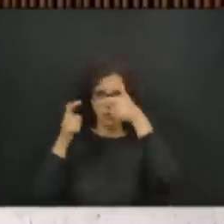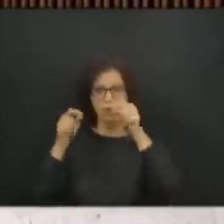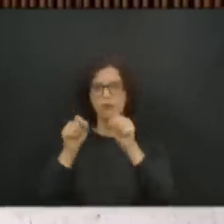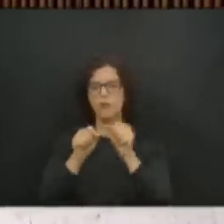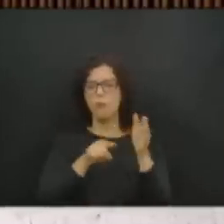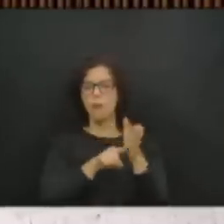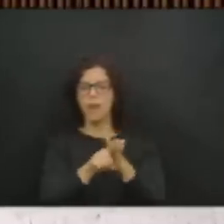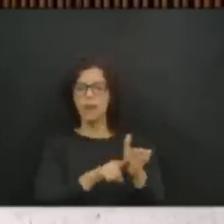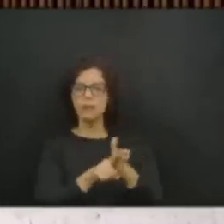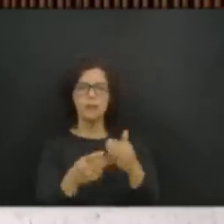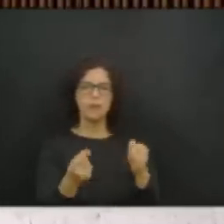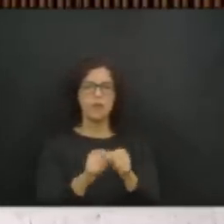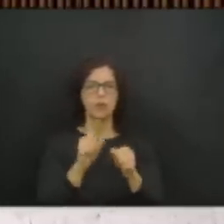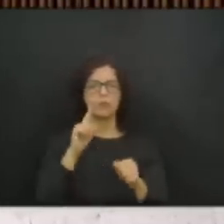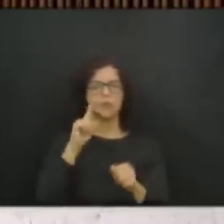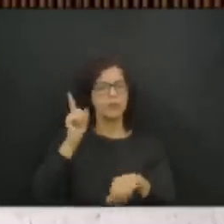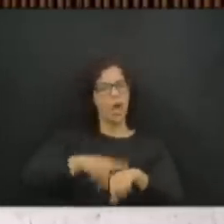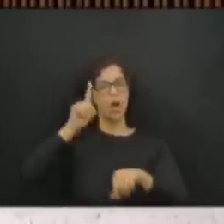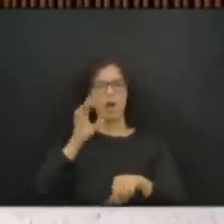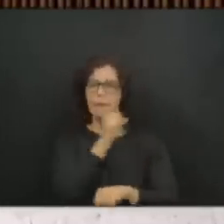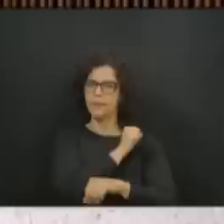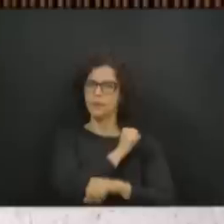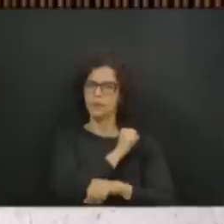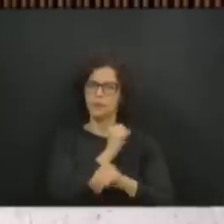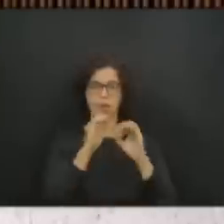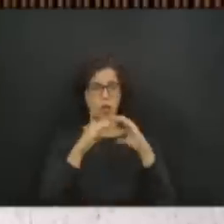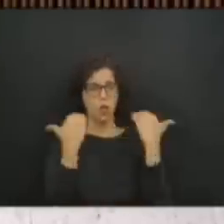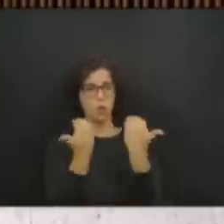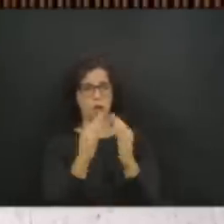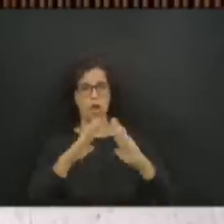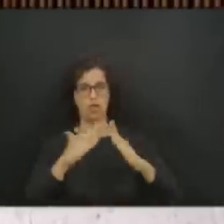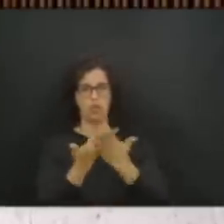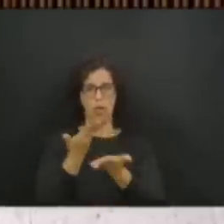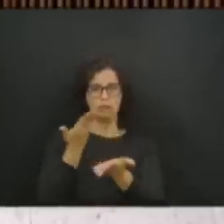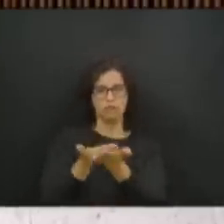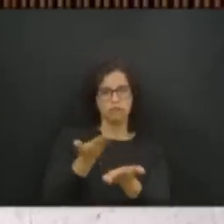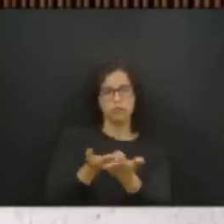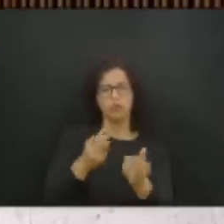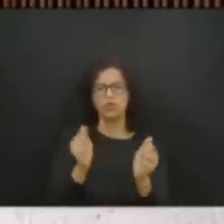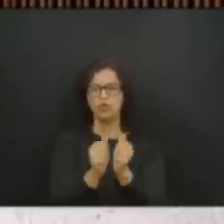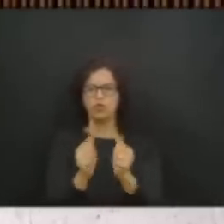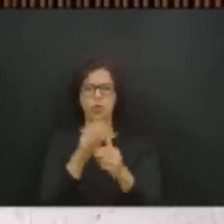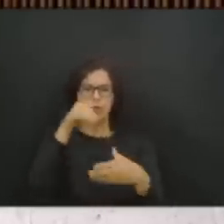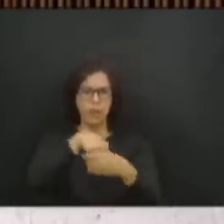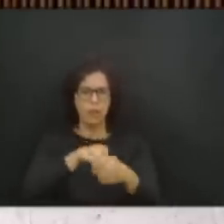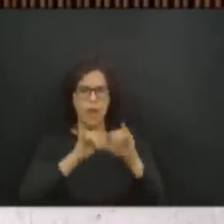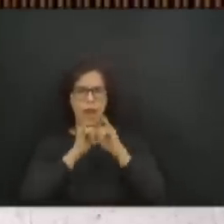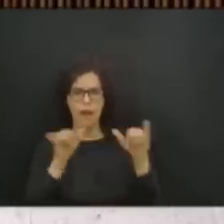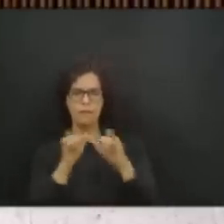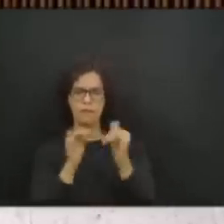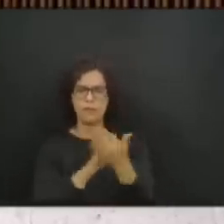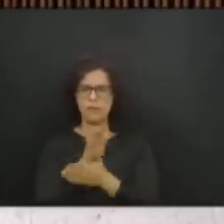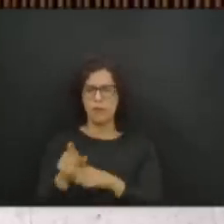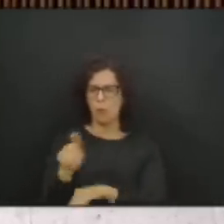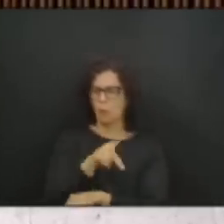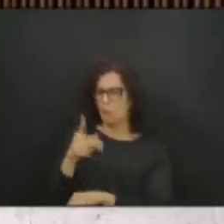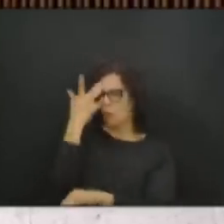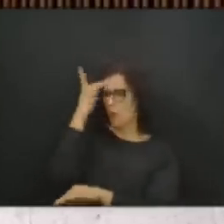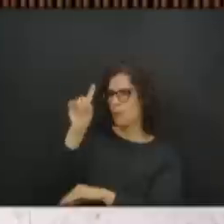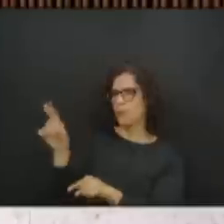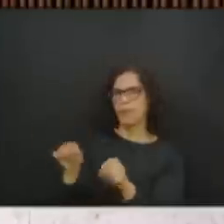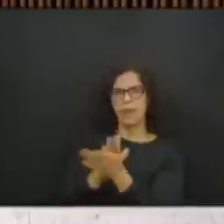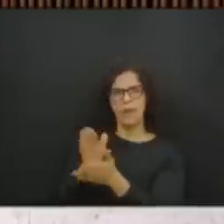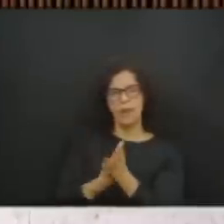consulta praticamente de um dia para o outro sem que a comunidade escolar fosse comunicada sem que os professores